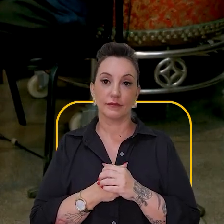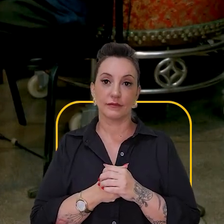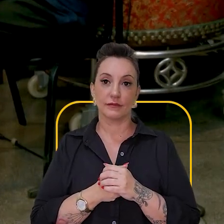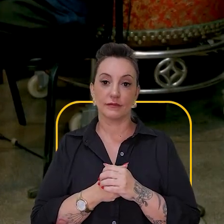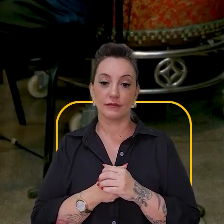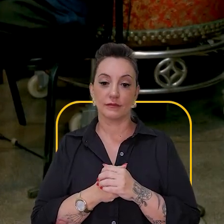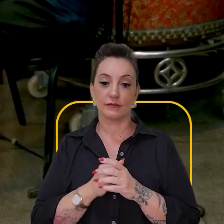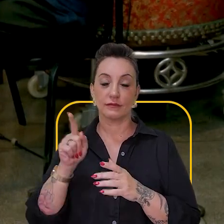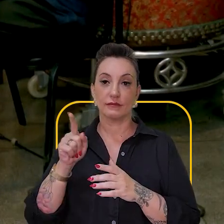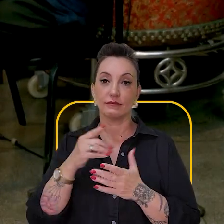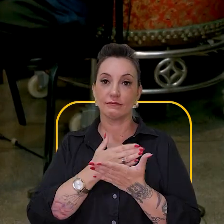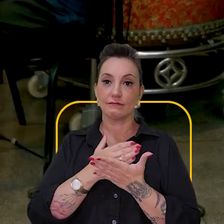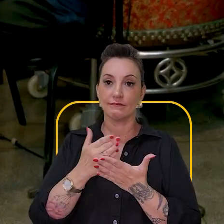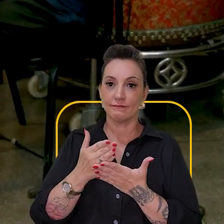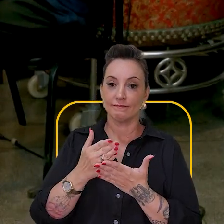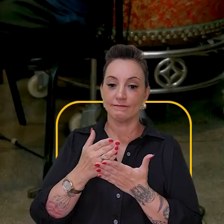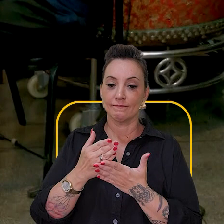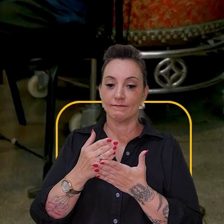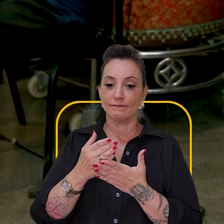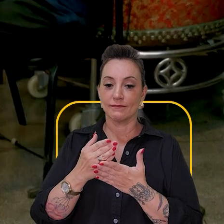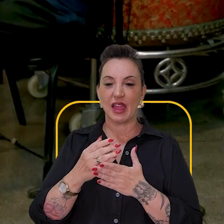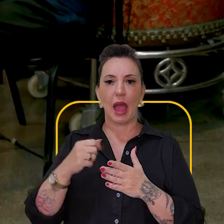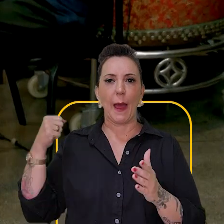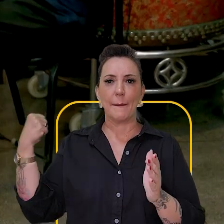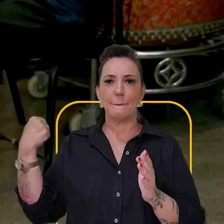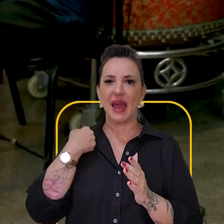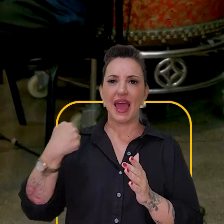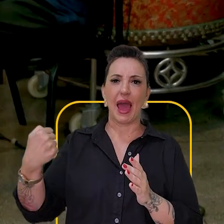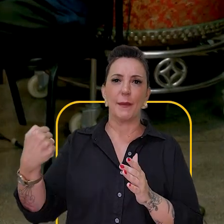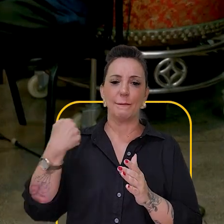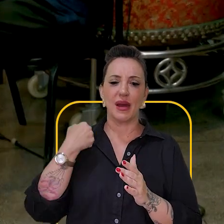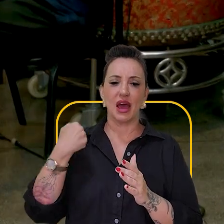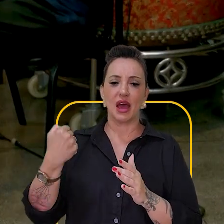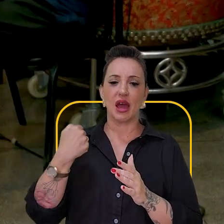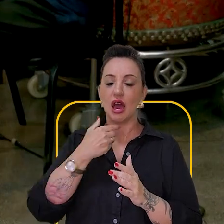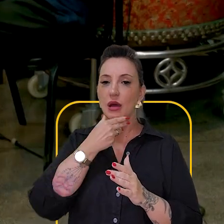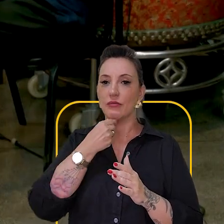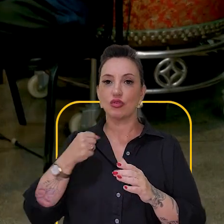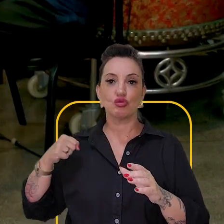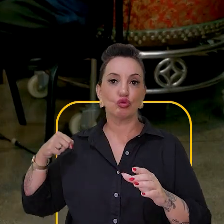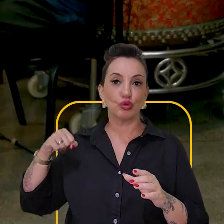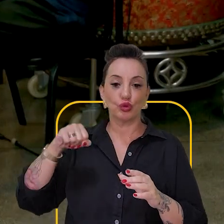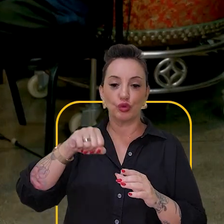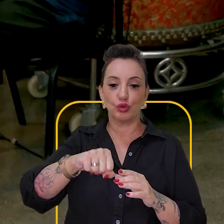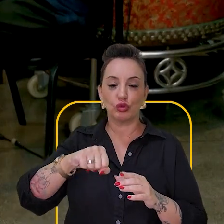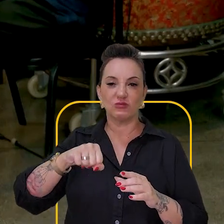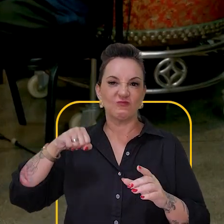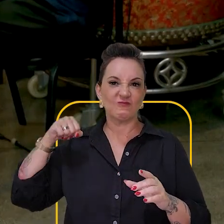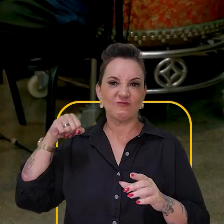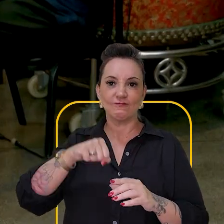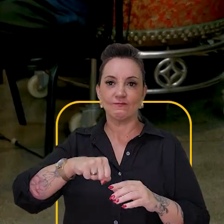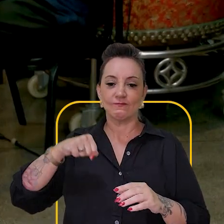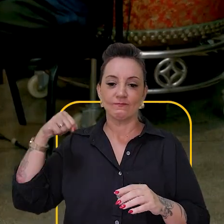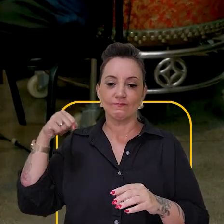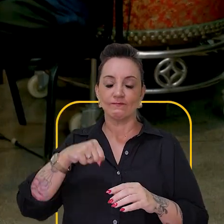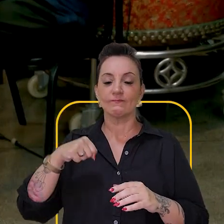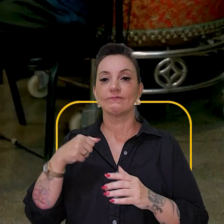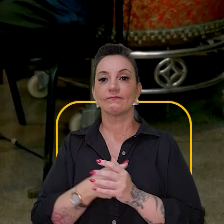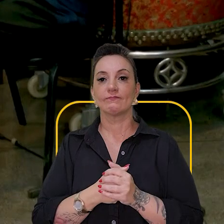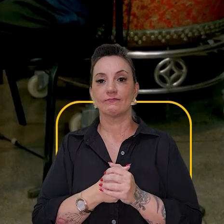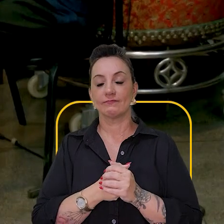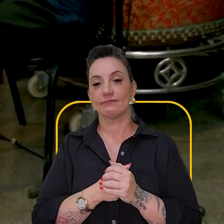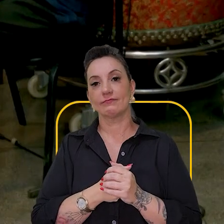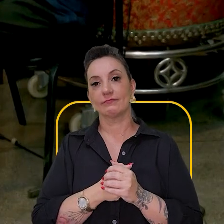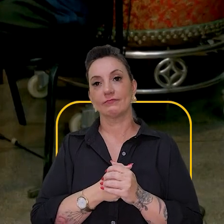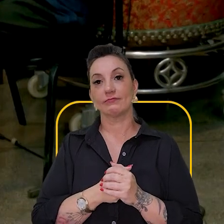eh ele começou a lutar e começou a apanhar pegou um cara do full contact grudava ele começou pá